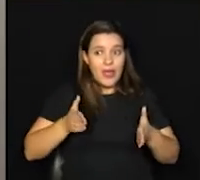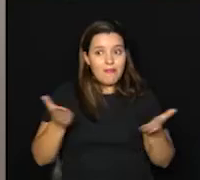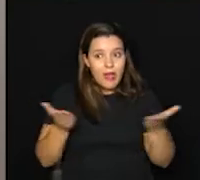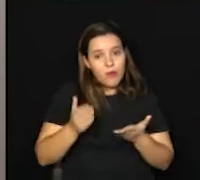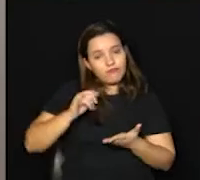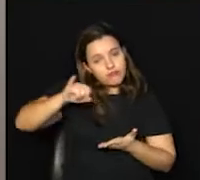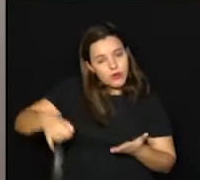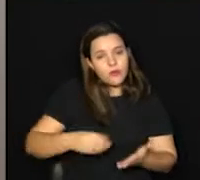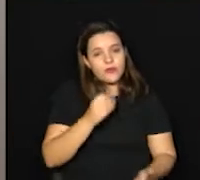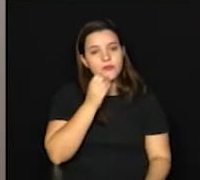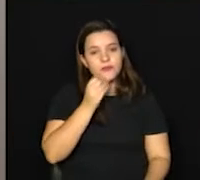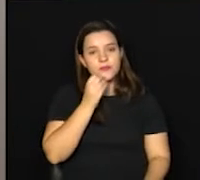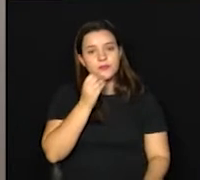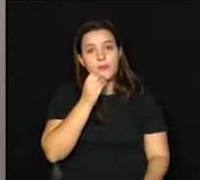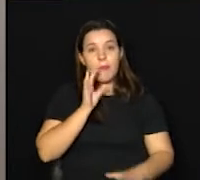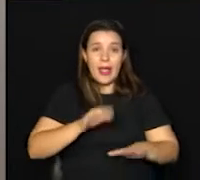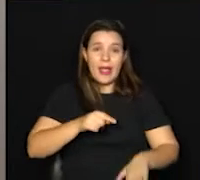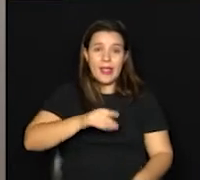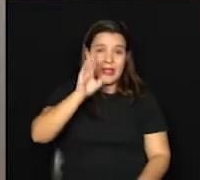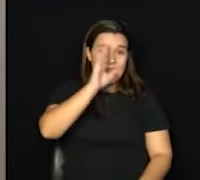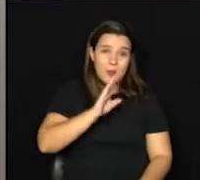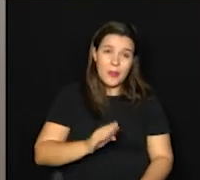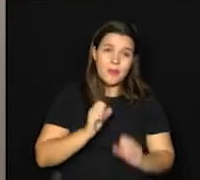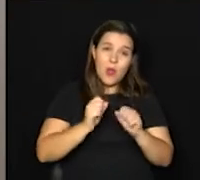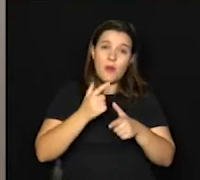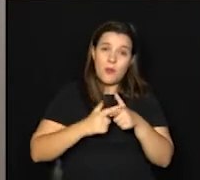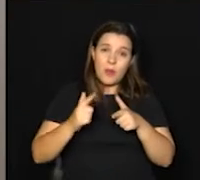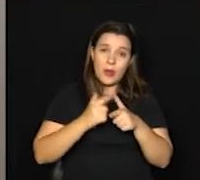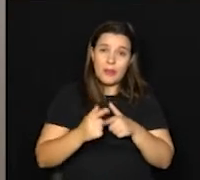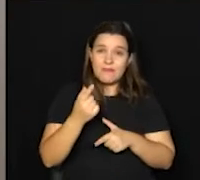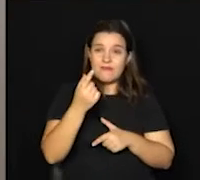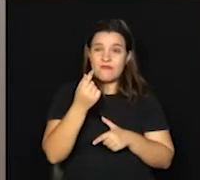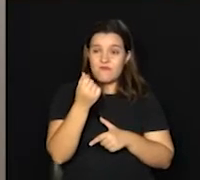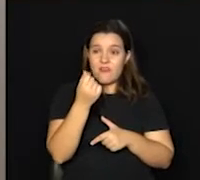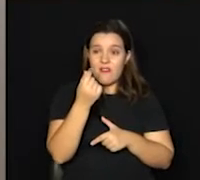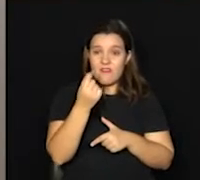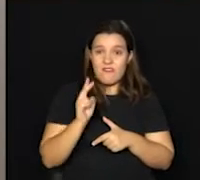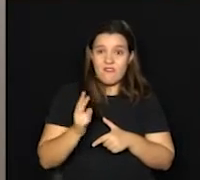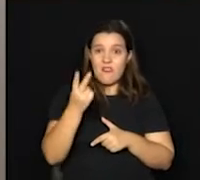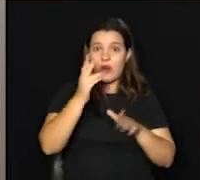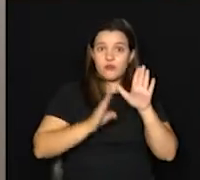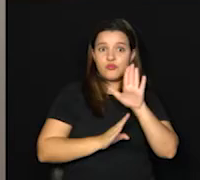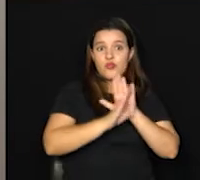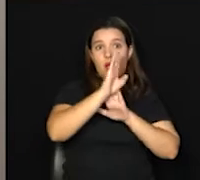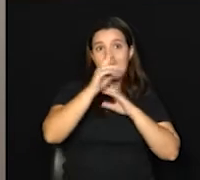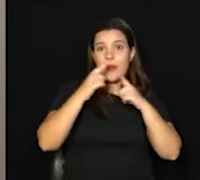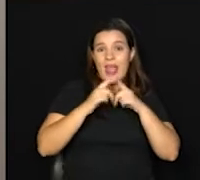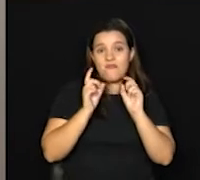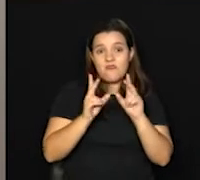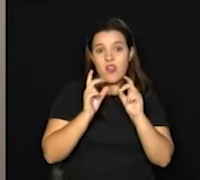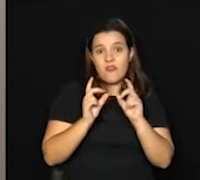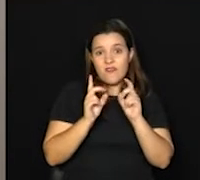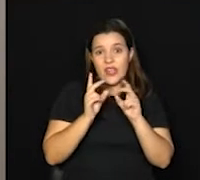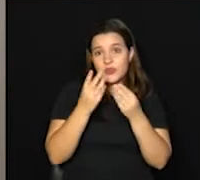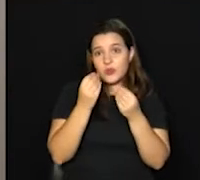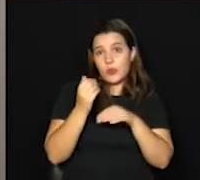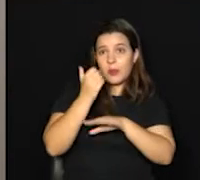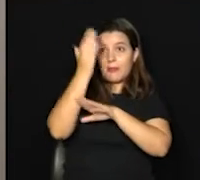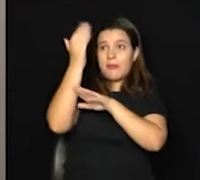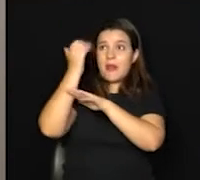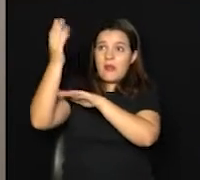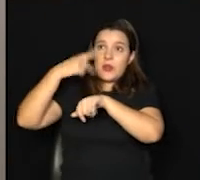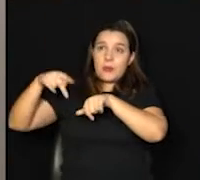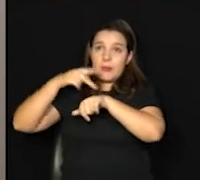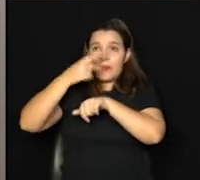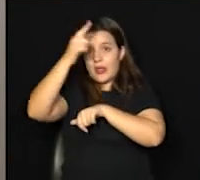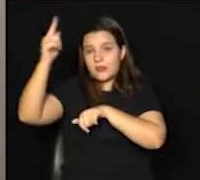causando um desequilíbrio de preço internamente, em alguma medida. E a outra perspectiva